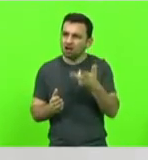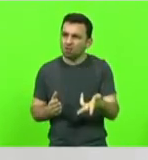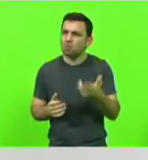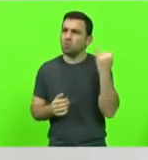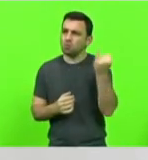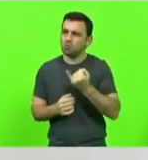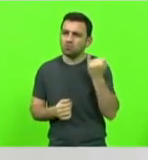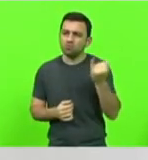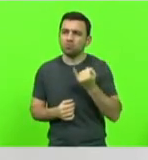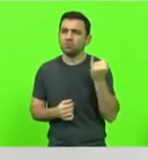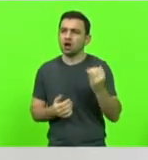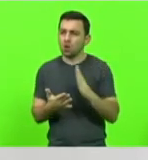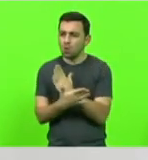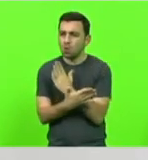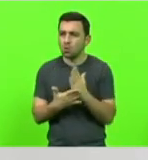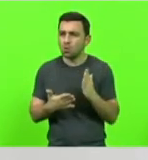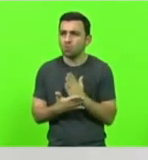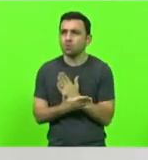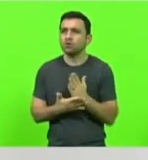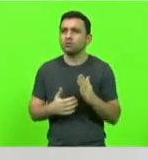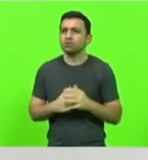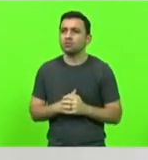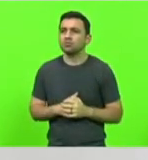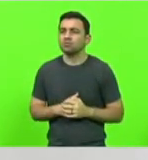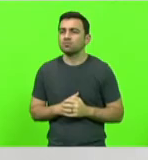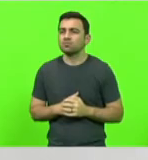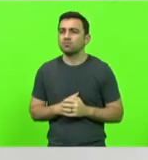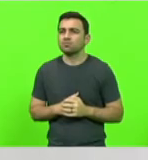importantíssimas. Fez declarações